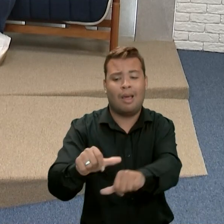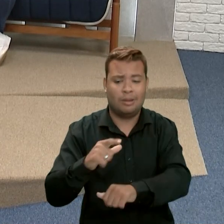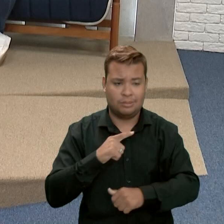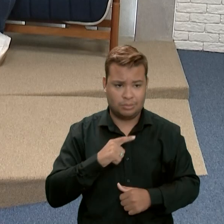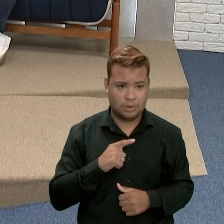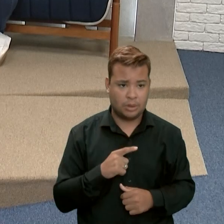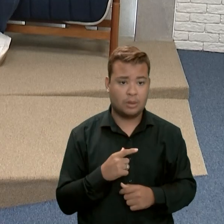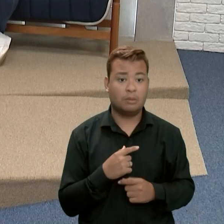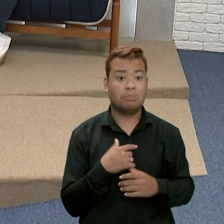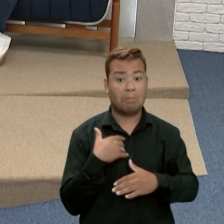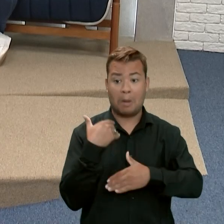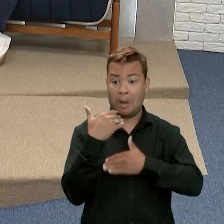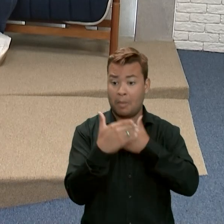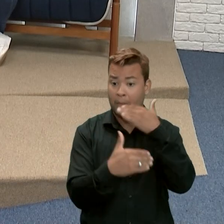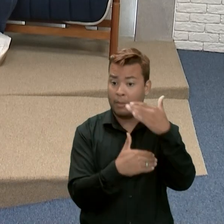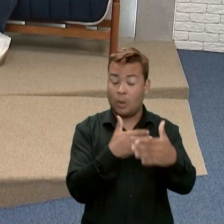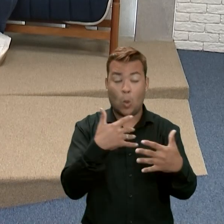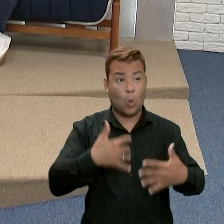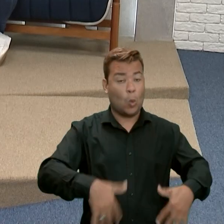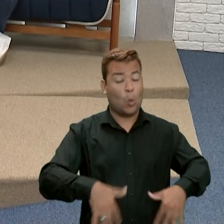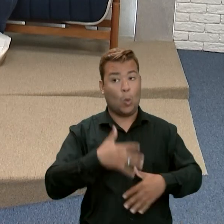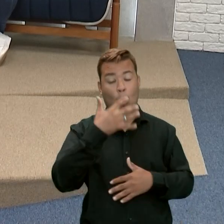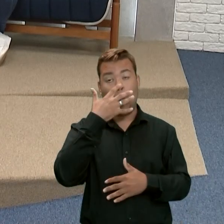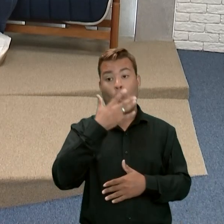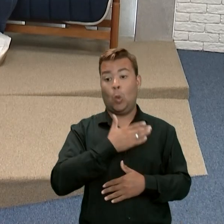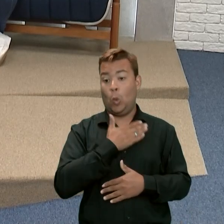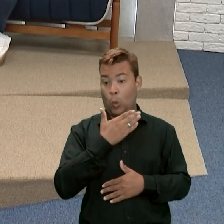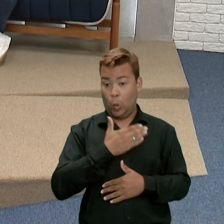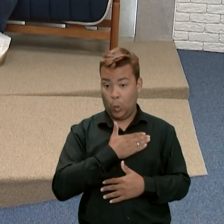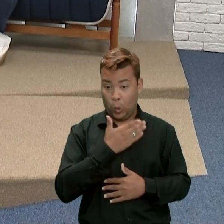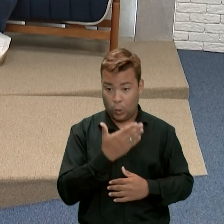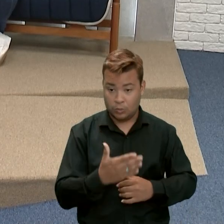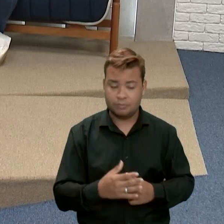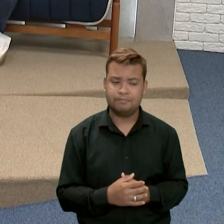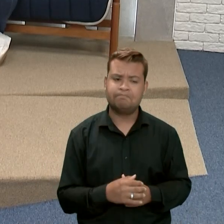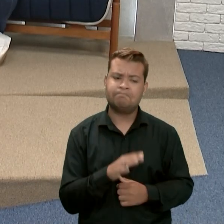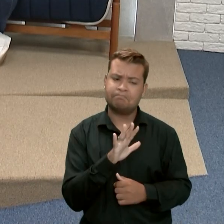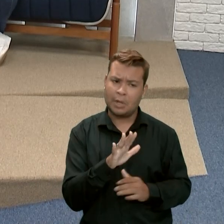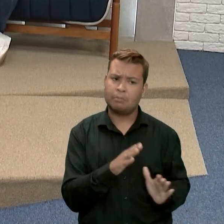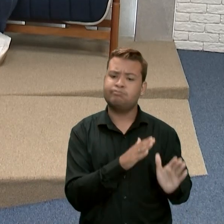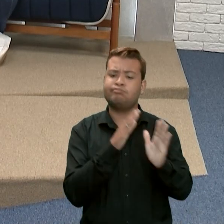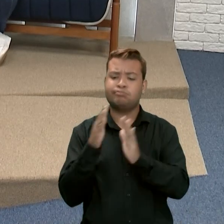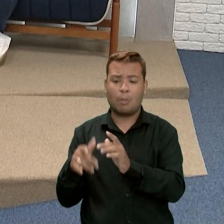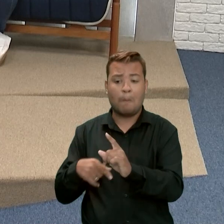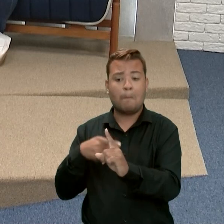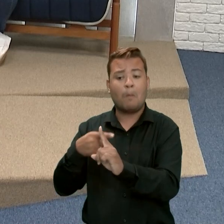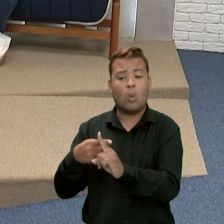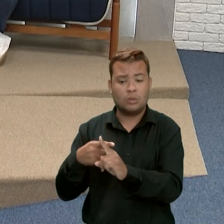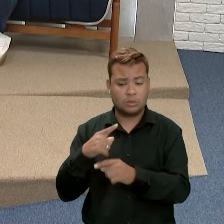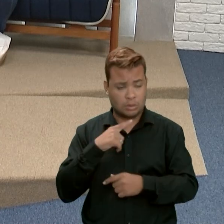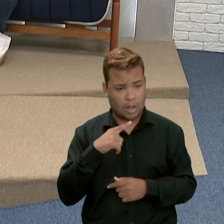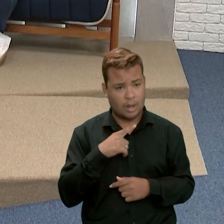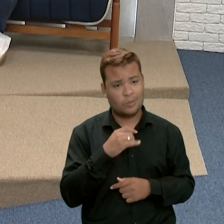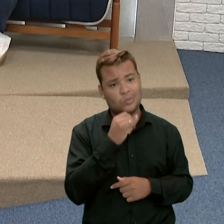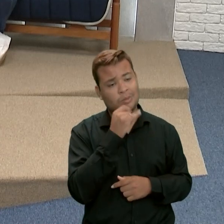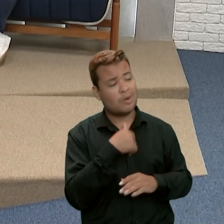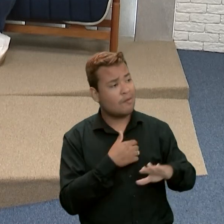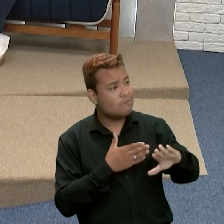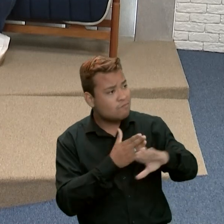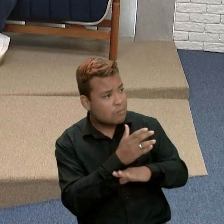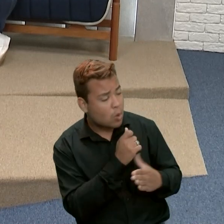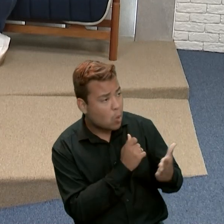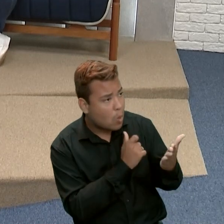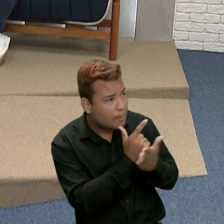tudo evoluindo de uma forma assustadora, né? Mas isso tem o seu lado bom, né? Então, hoje, se a gente for lá no mercado, as coisas mudaram